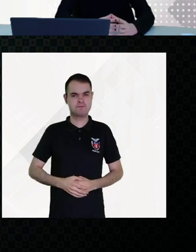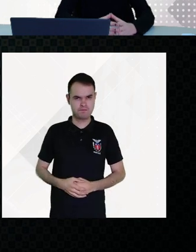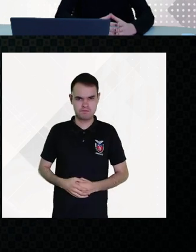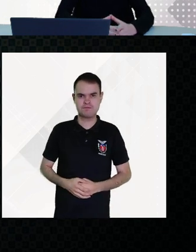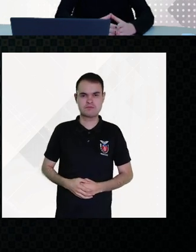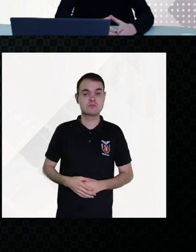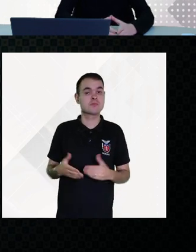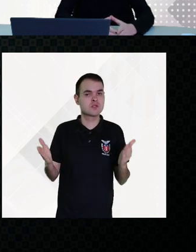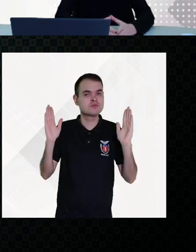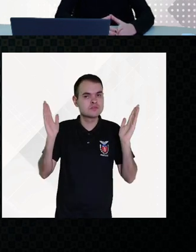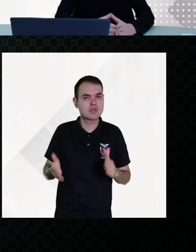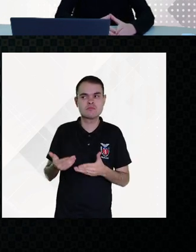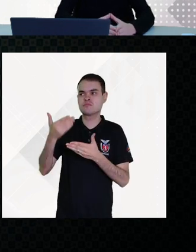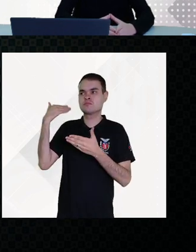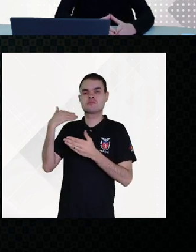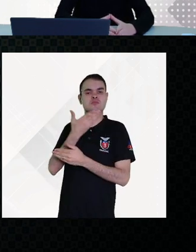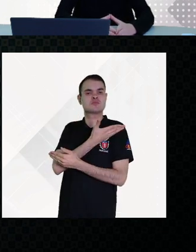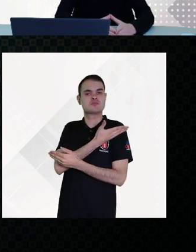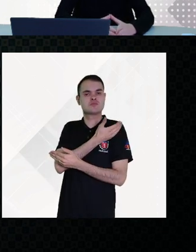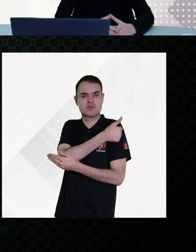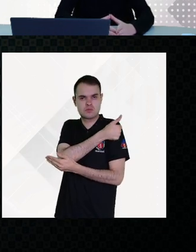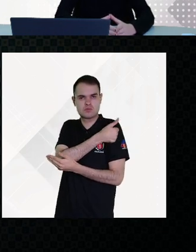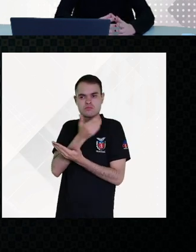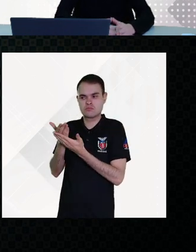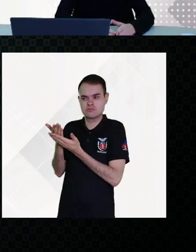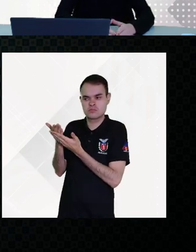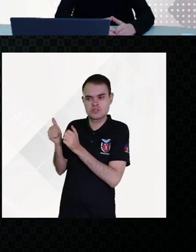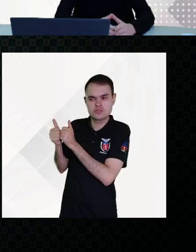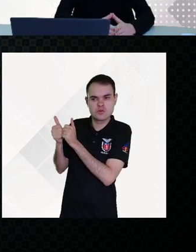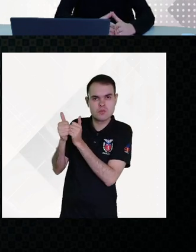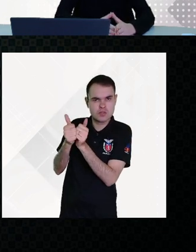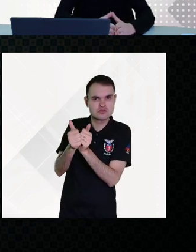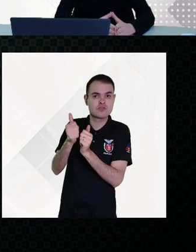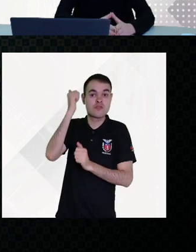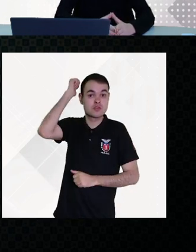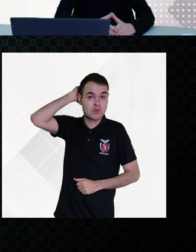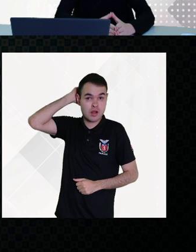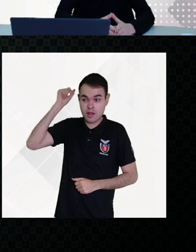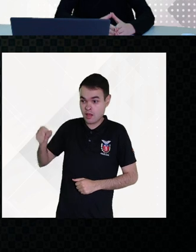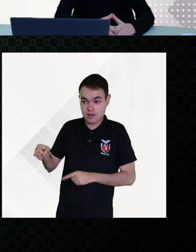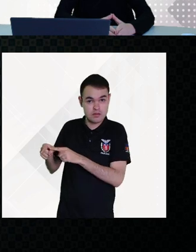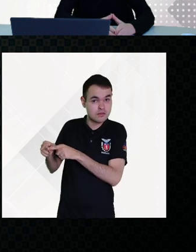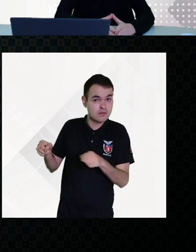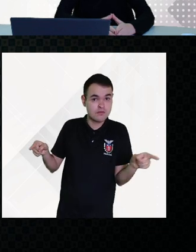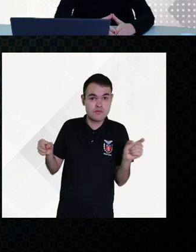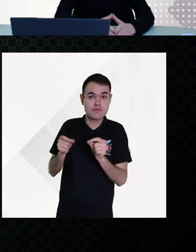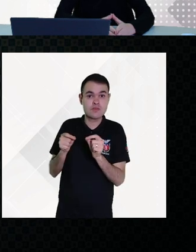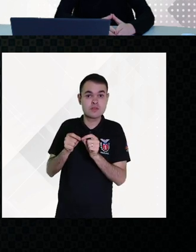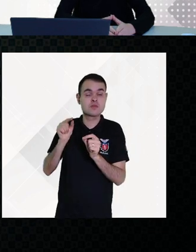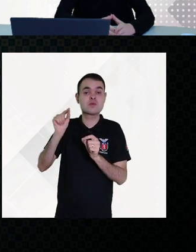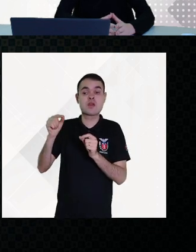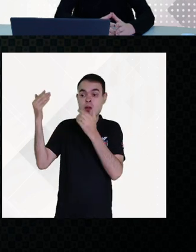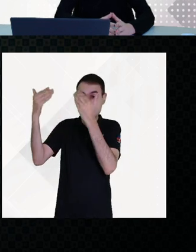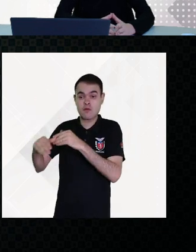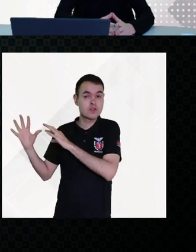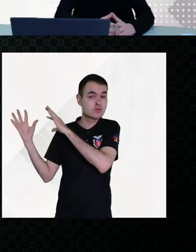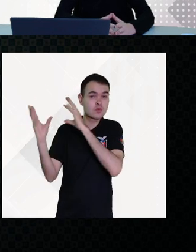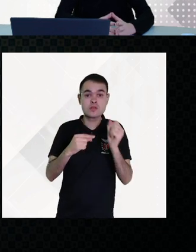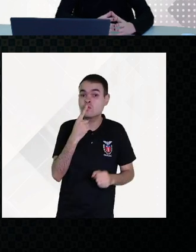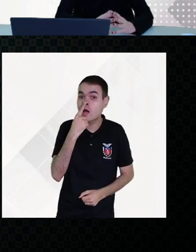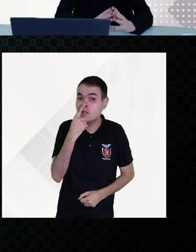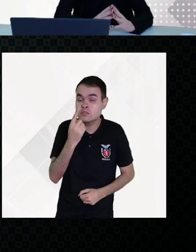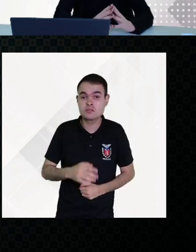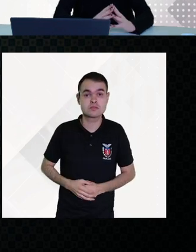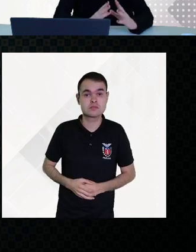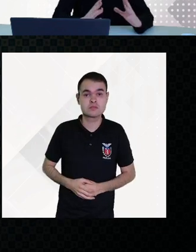recurso, eu já tive um estudante que a gente acompanha no vestibular, ó, que ele fez a prova toda com o nariz. Tá? Mas é óbvio, nós